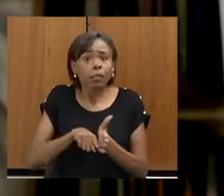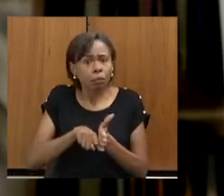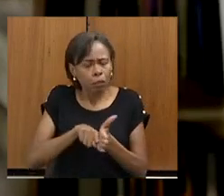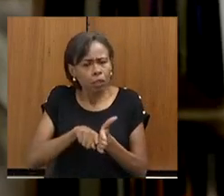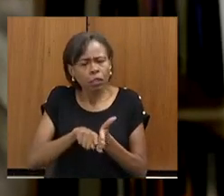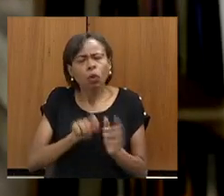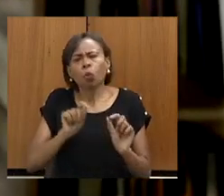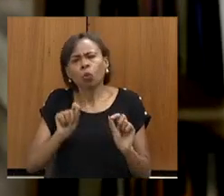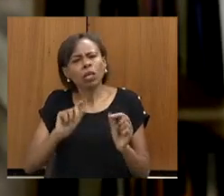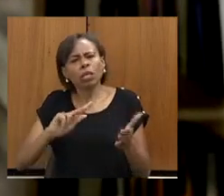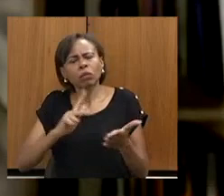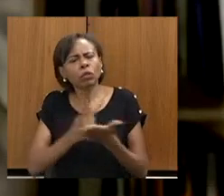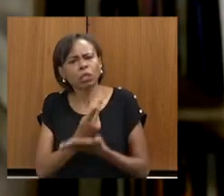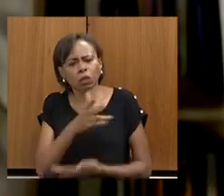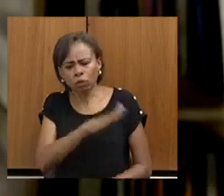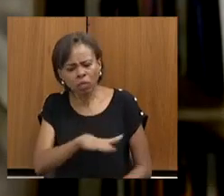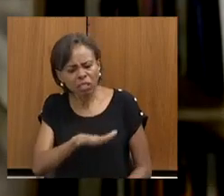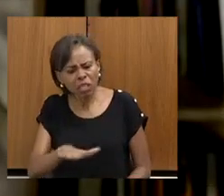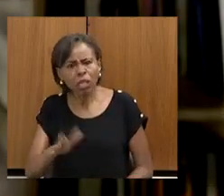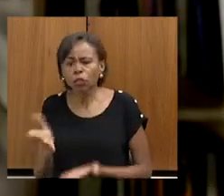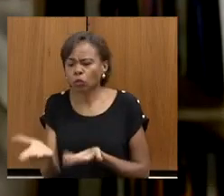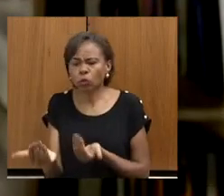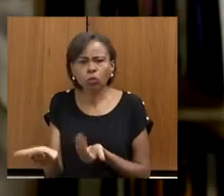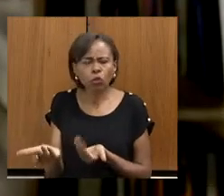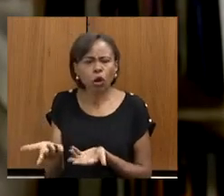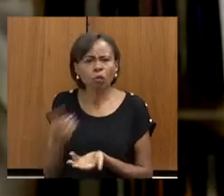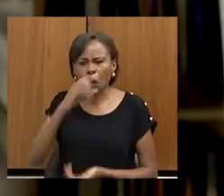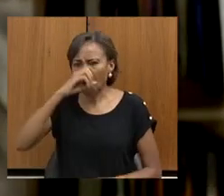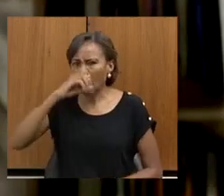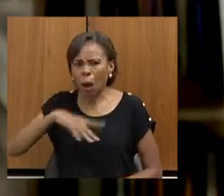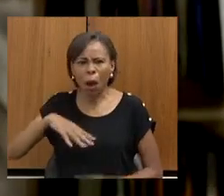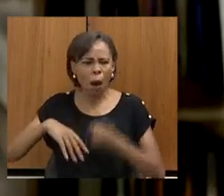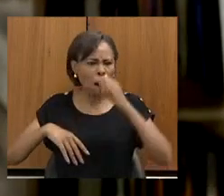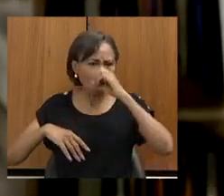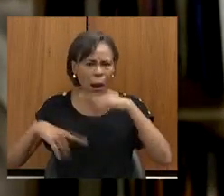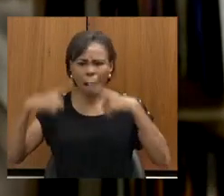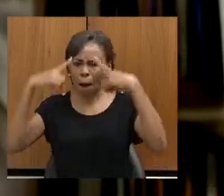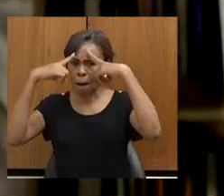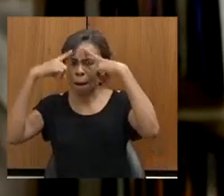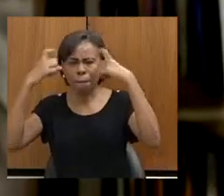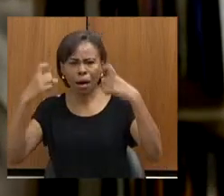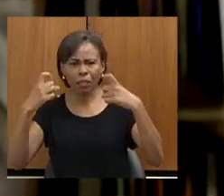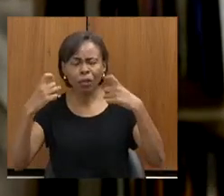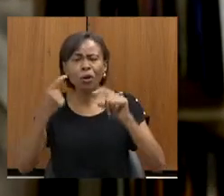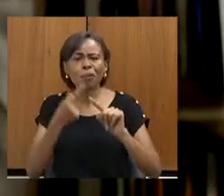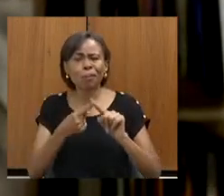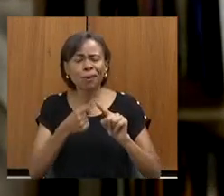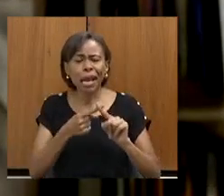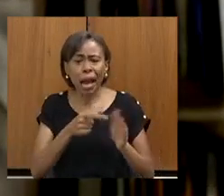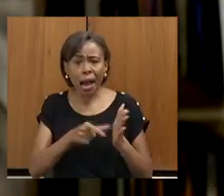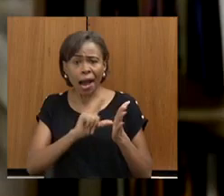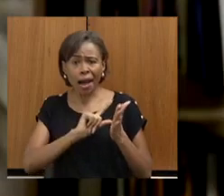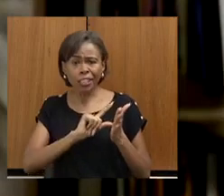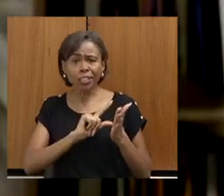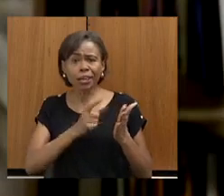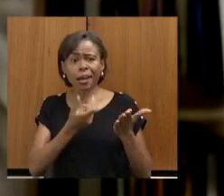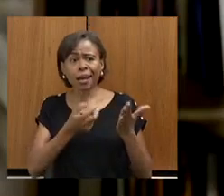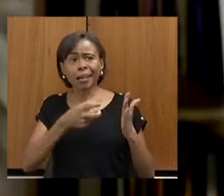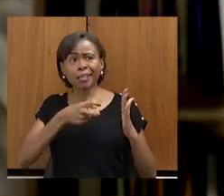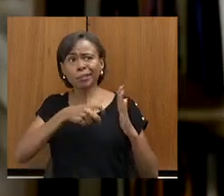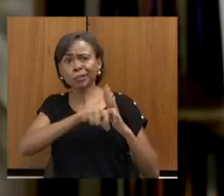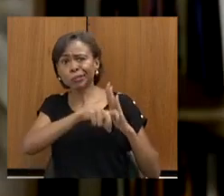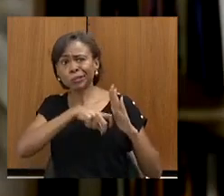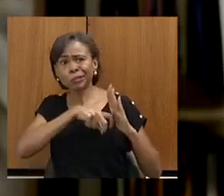houve com essas crianças, com esses jovens, que por ficarem distantes do convívio social, da vida